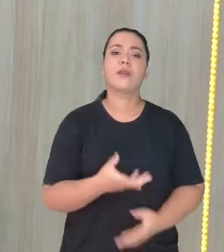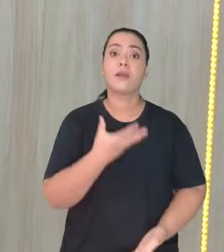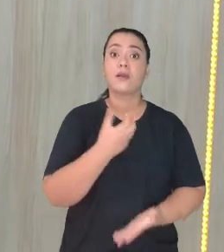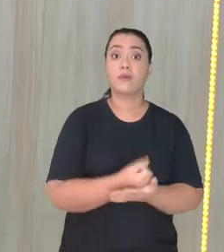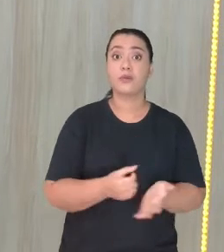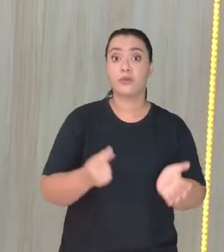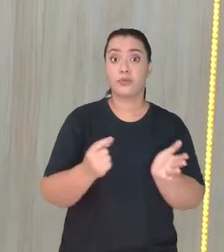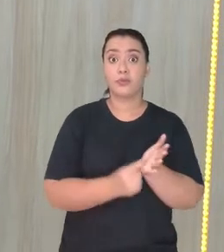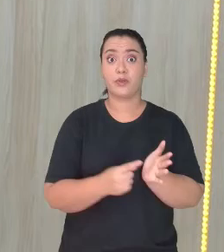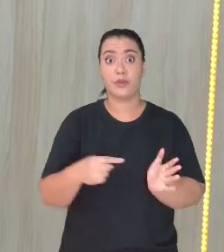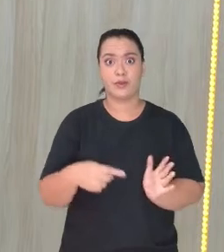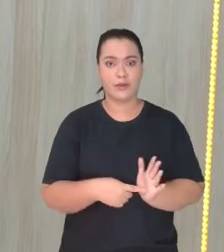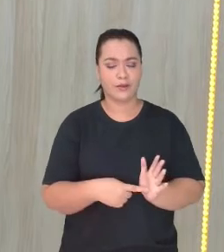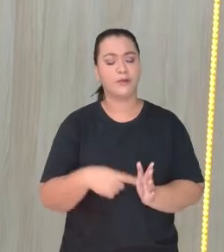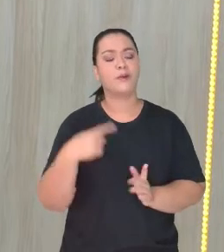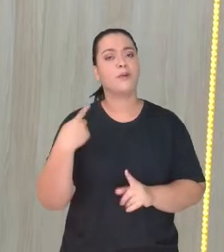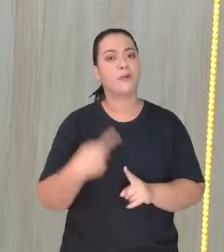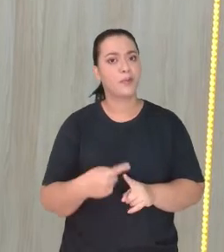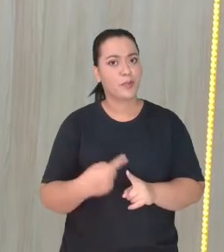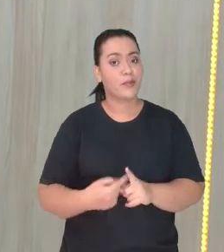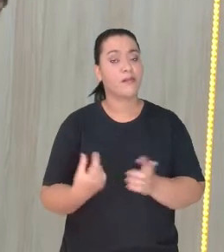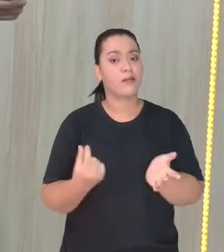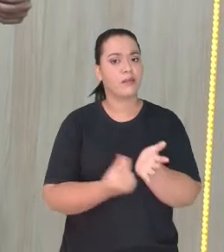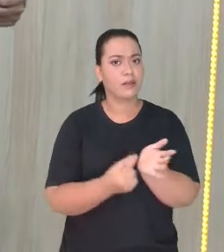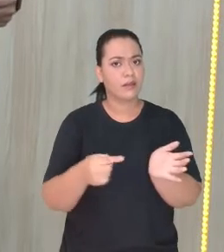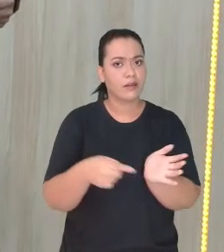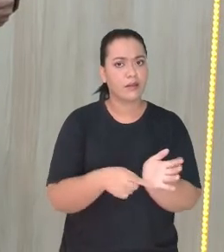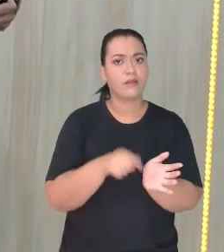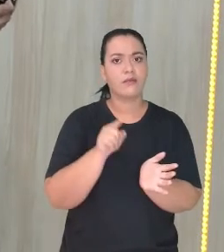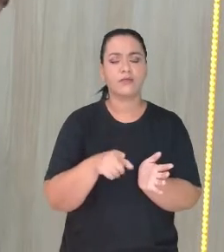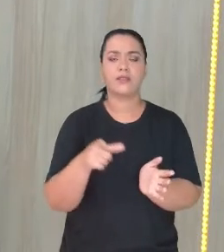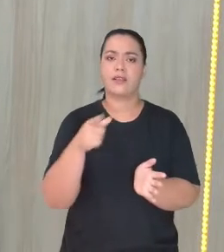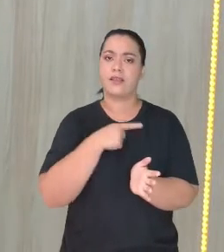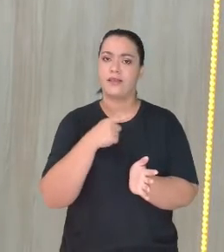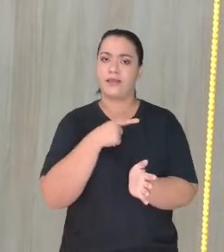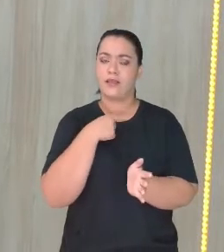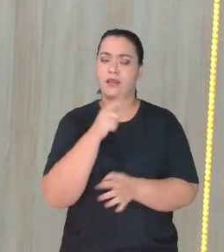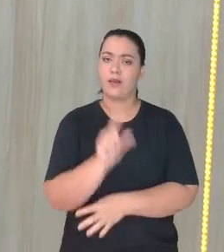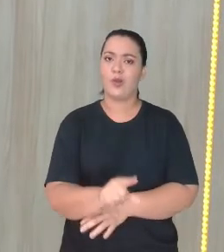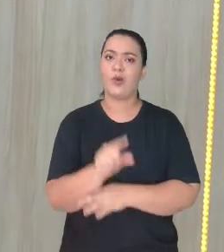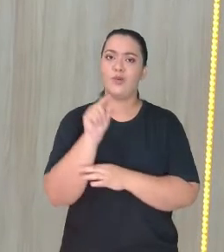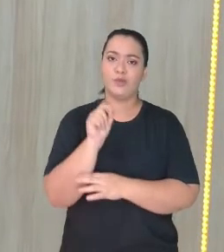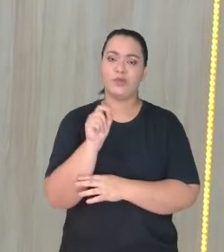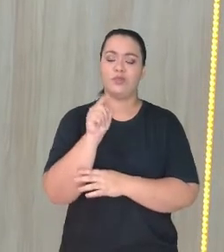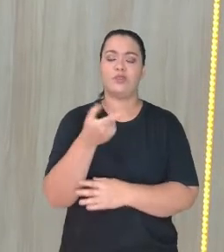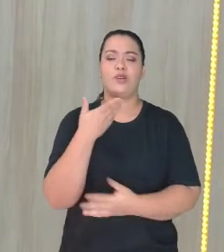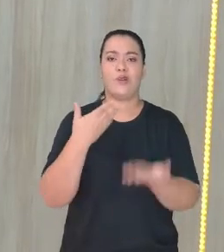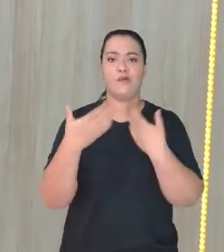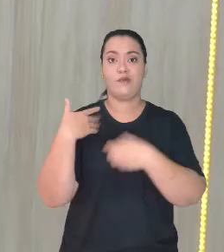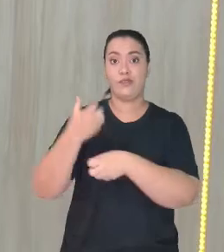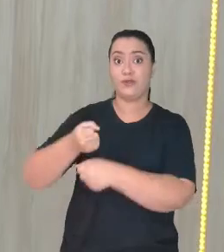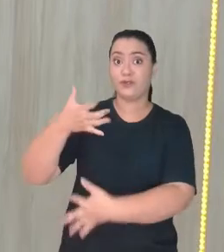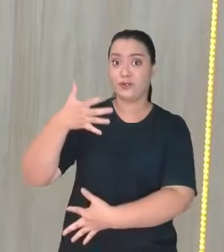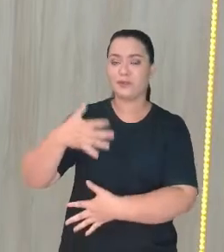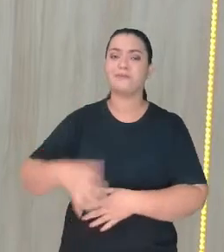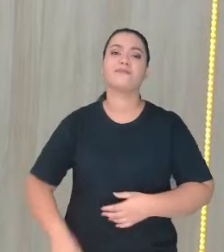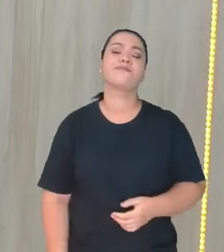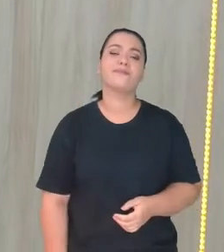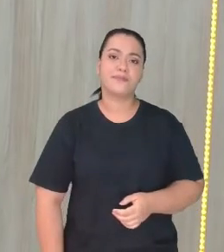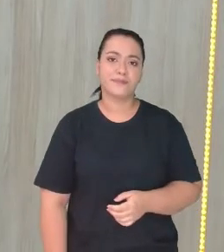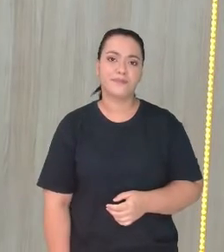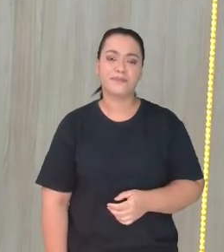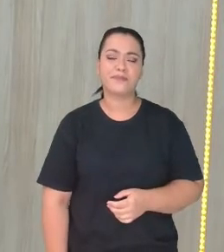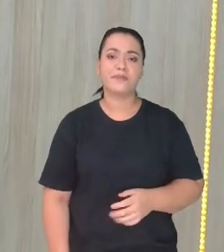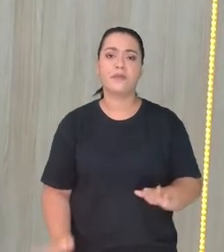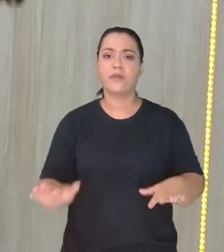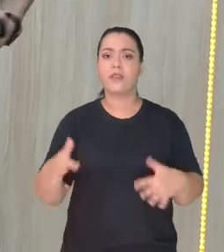o nosso aplicativo, porque é através de lá que você tem a opção de falar conosco aqui no chat, certo? Então,